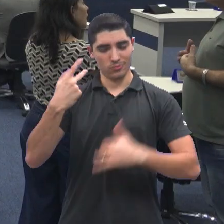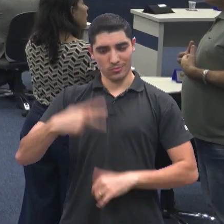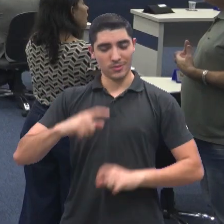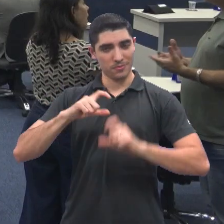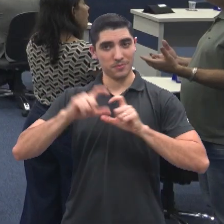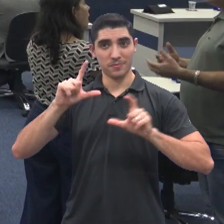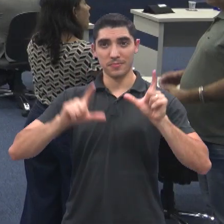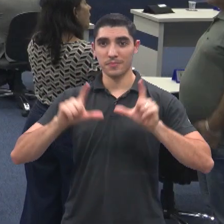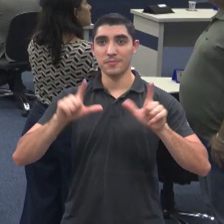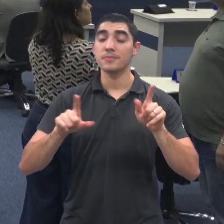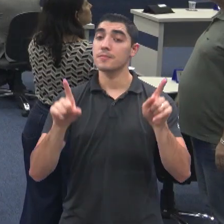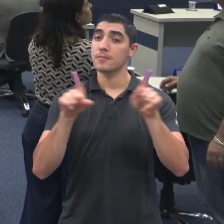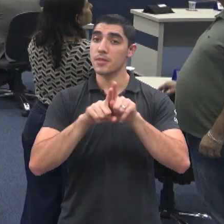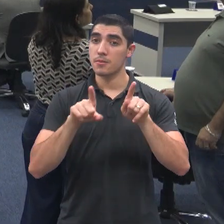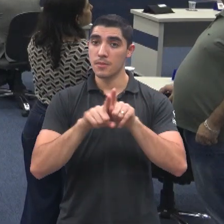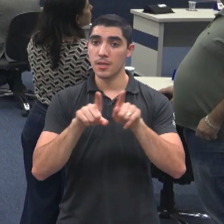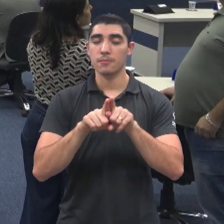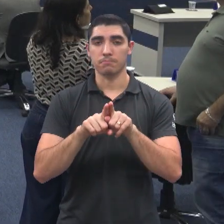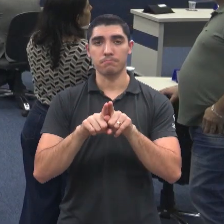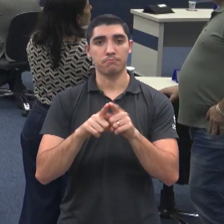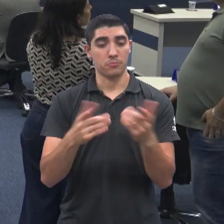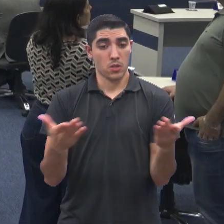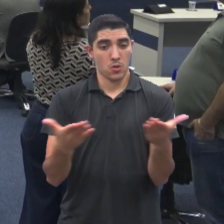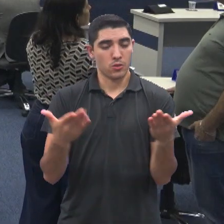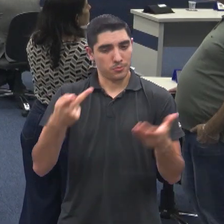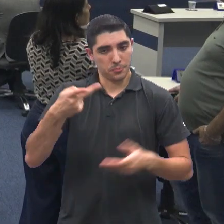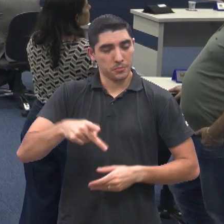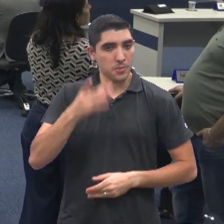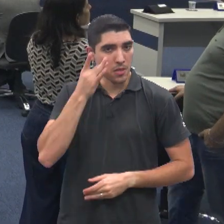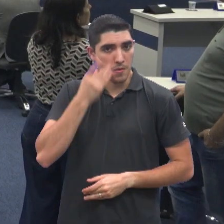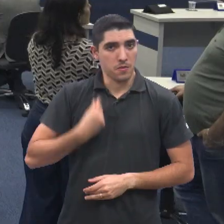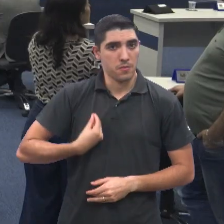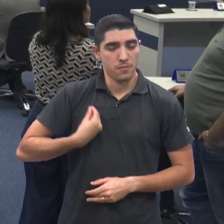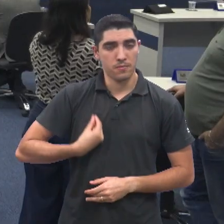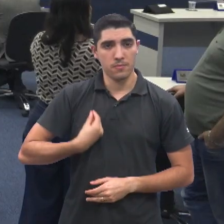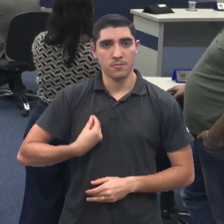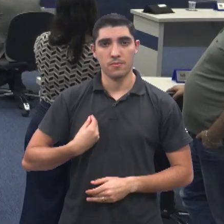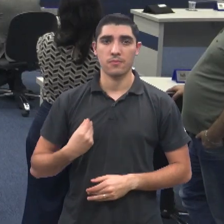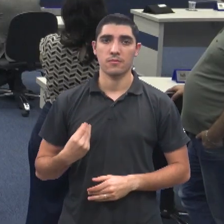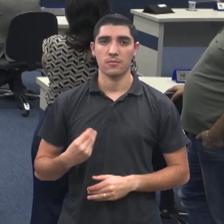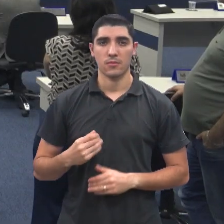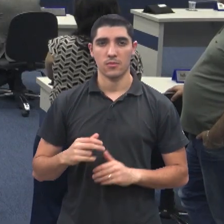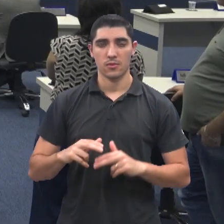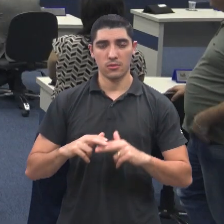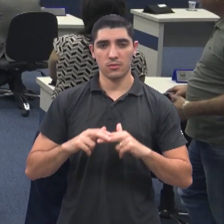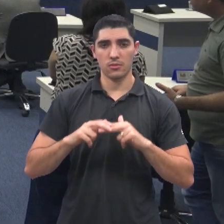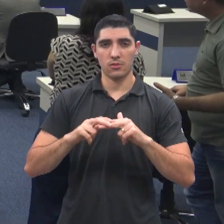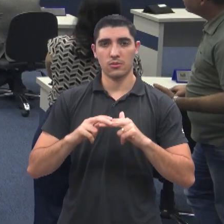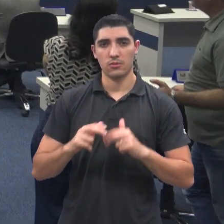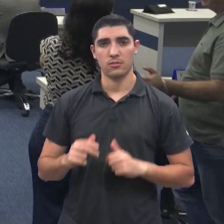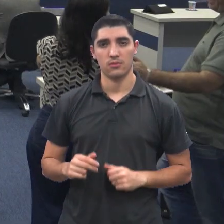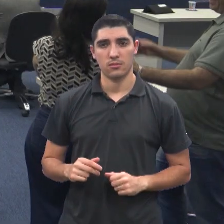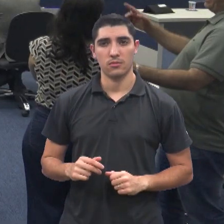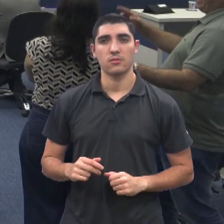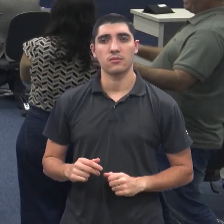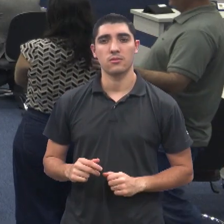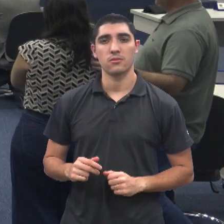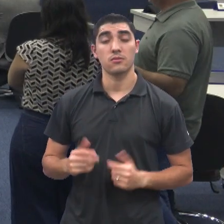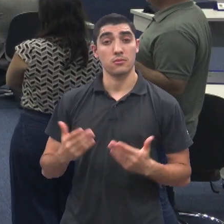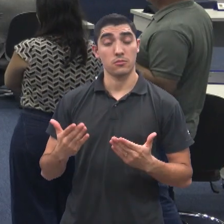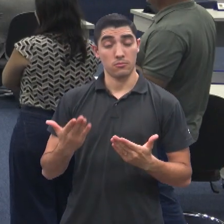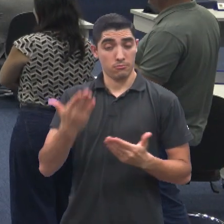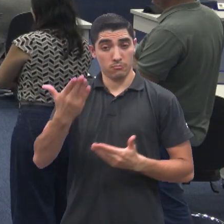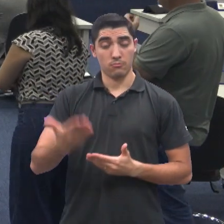aqui, hoje, ao vivo. Eu quero saudar o Bruno